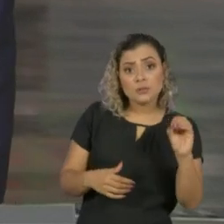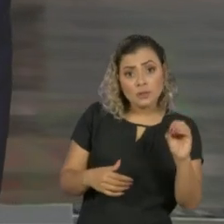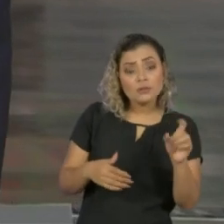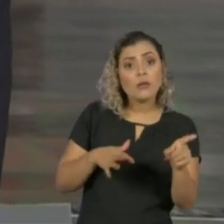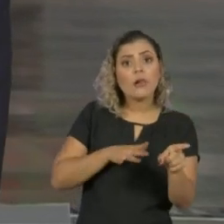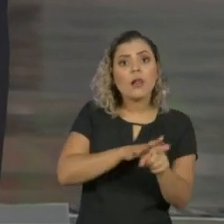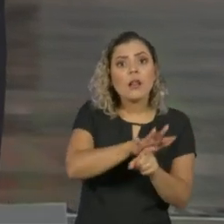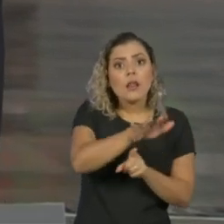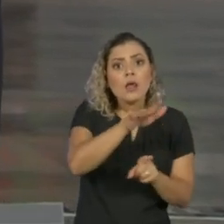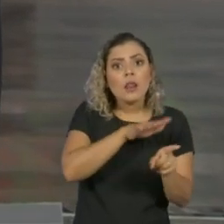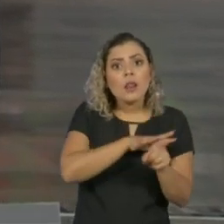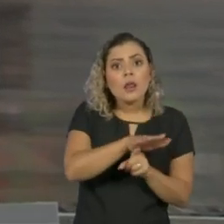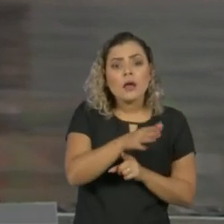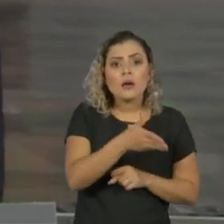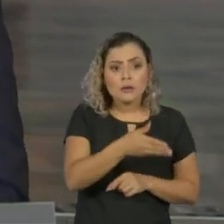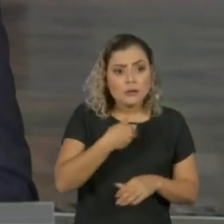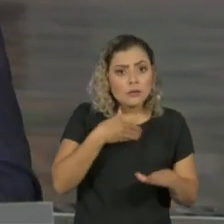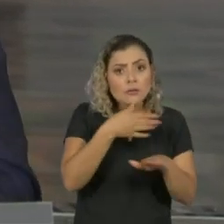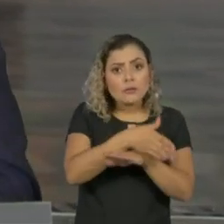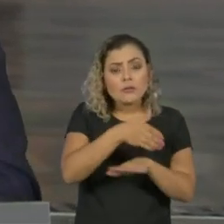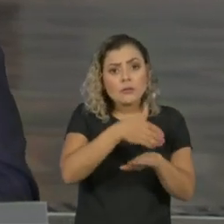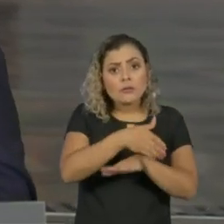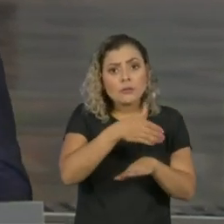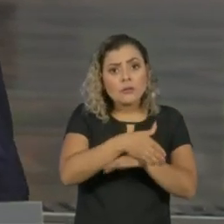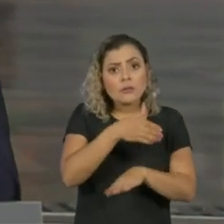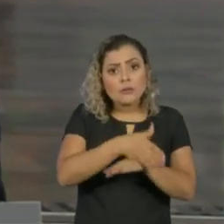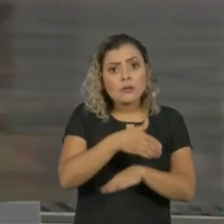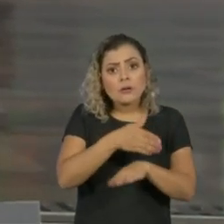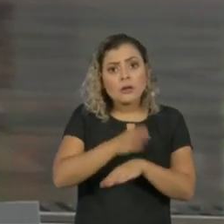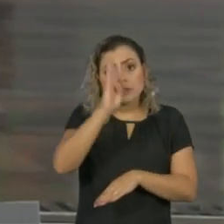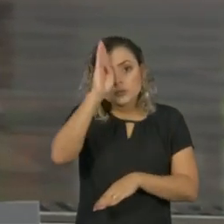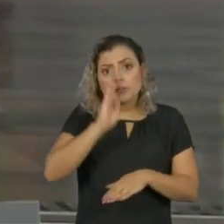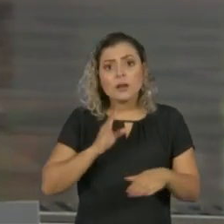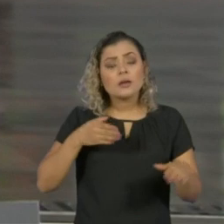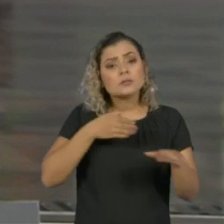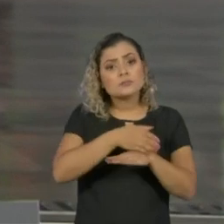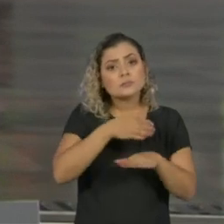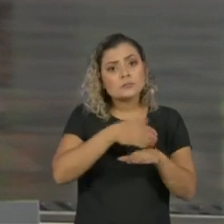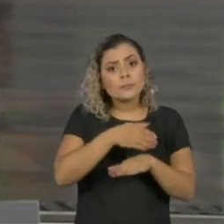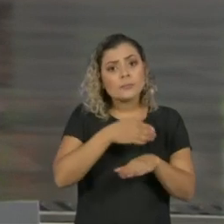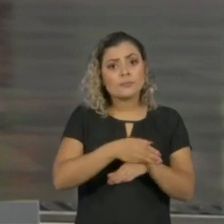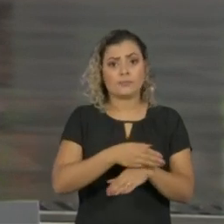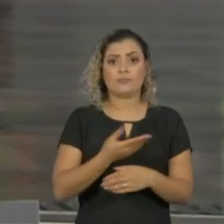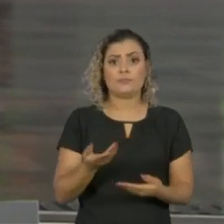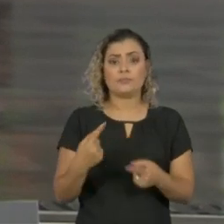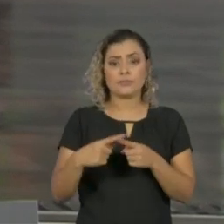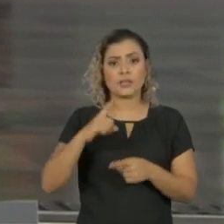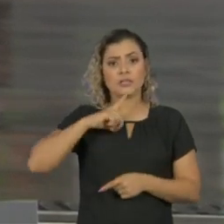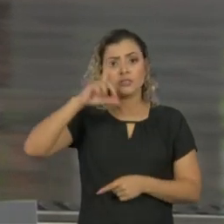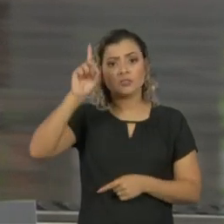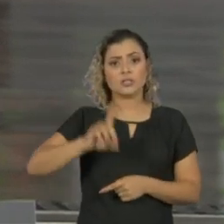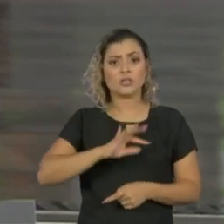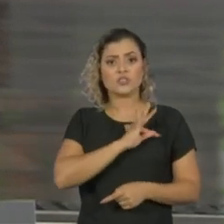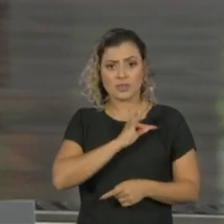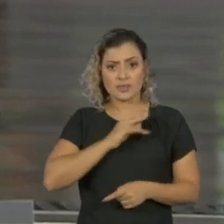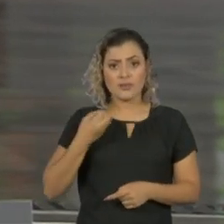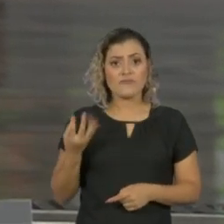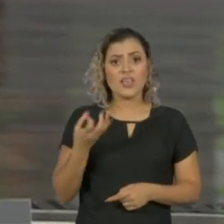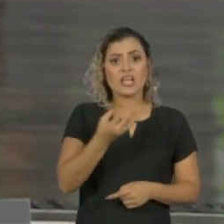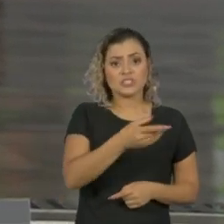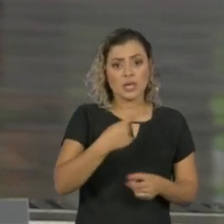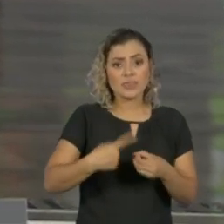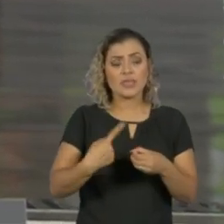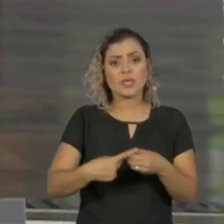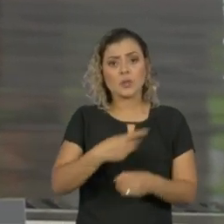guichê dessas duas empresas na rodoviária do GT pedindo passagens gratuitas para esses locais, já que eles têm direito. Eu gostaria que o senhor reforçasse a orientação